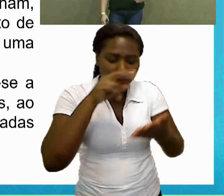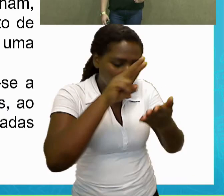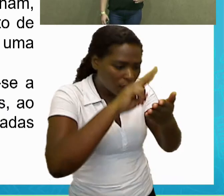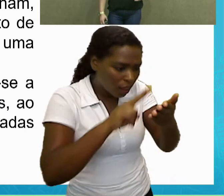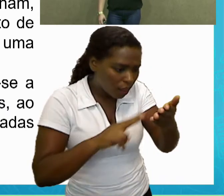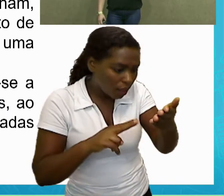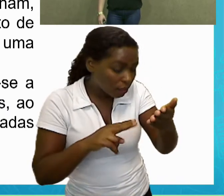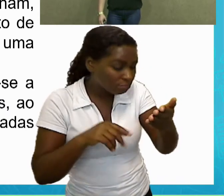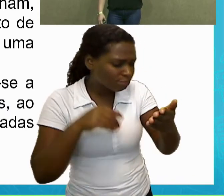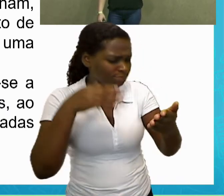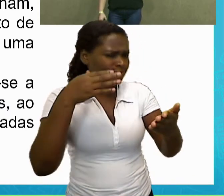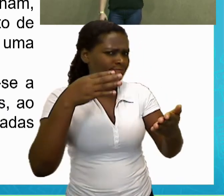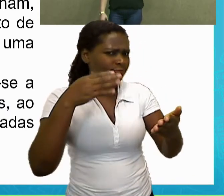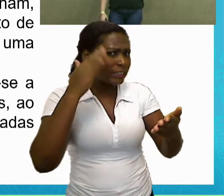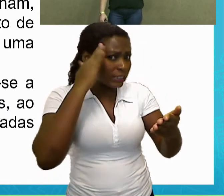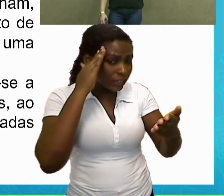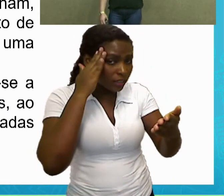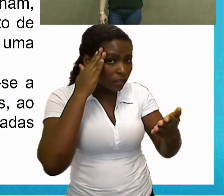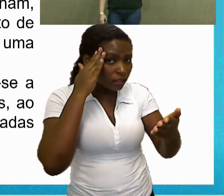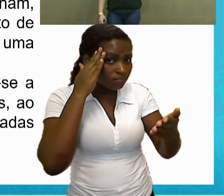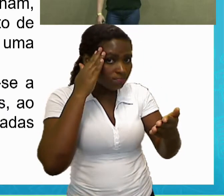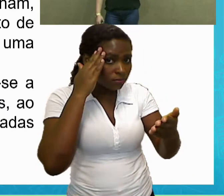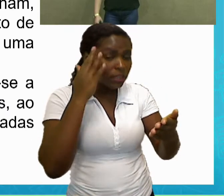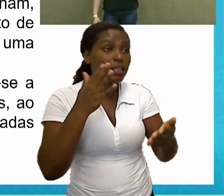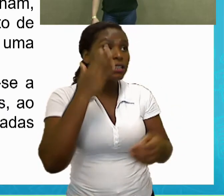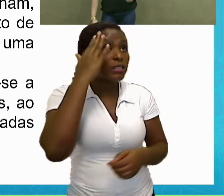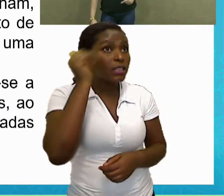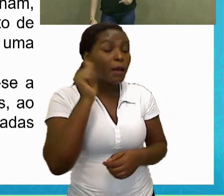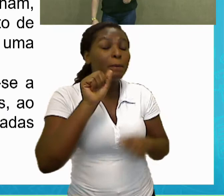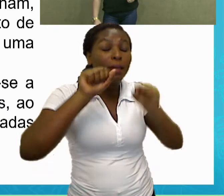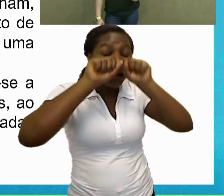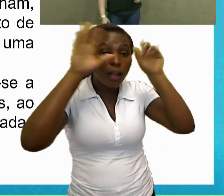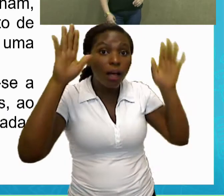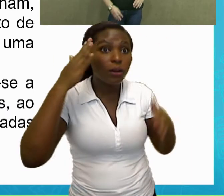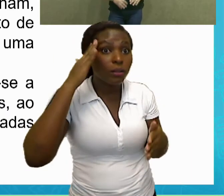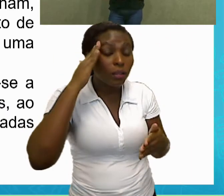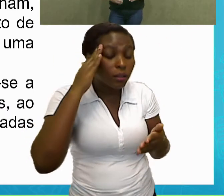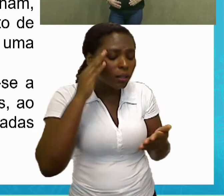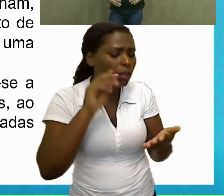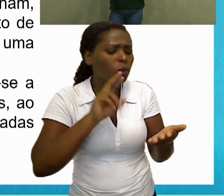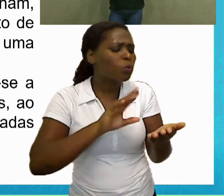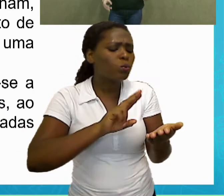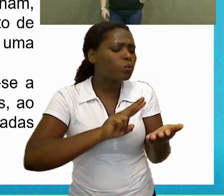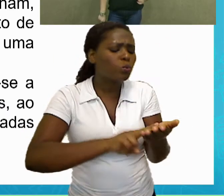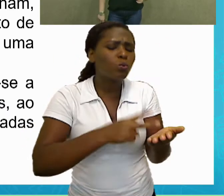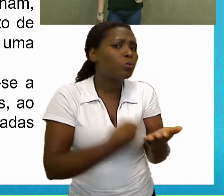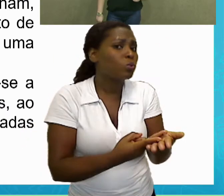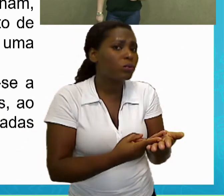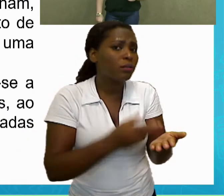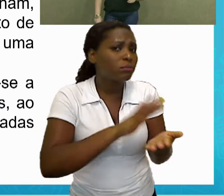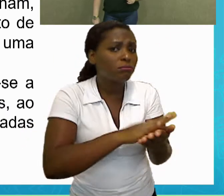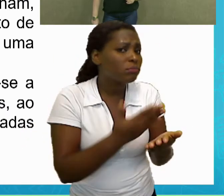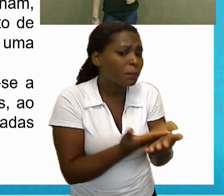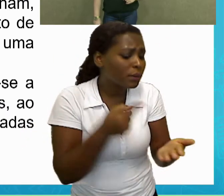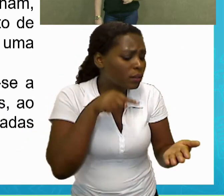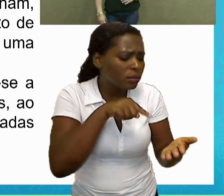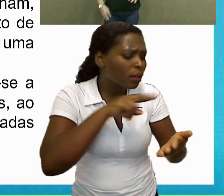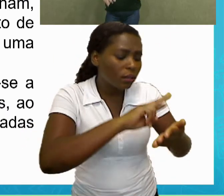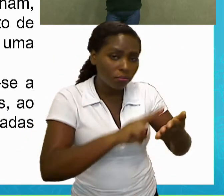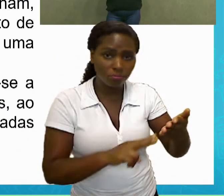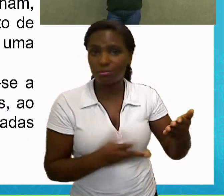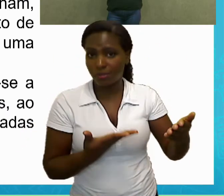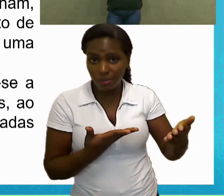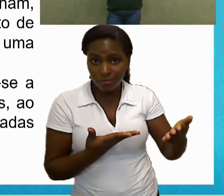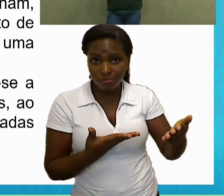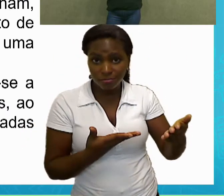possíveis mensagens que estão por trás das palavras ou imagens ou outros tipos de mídias. Então,